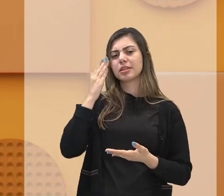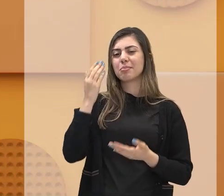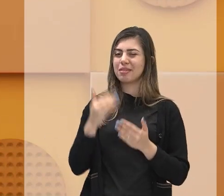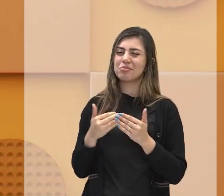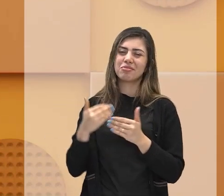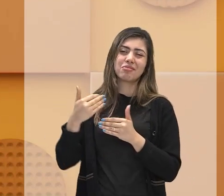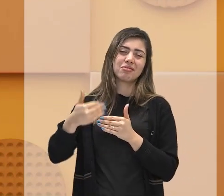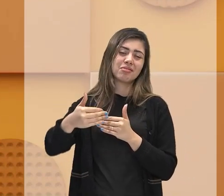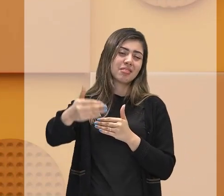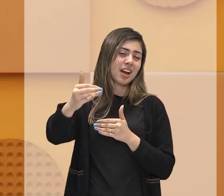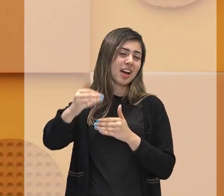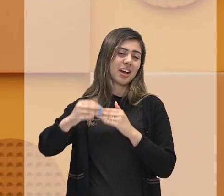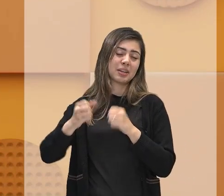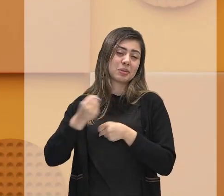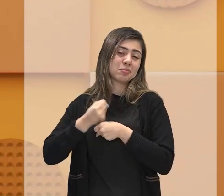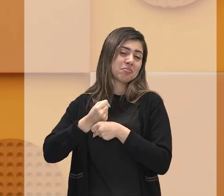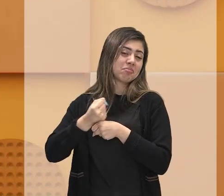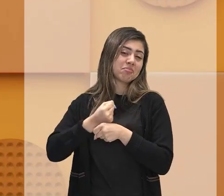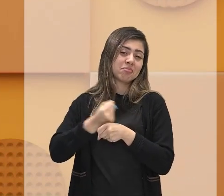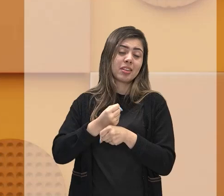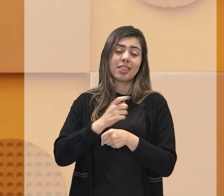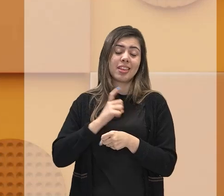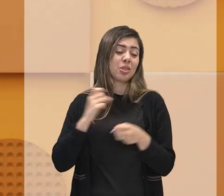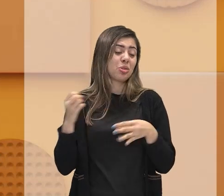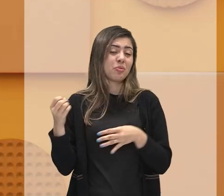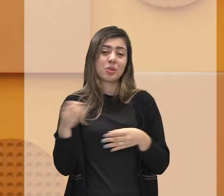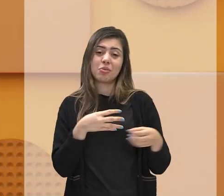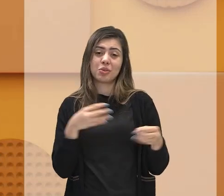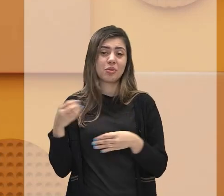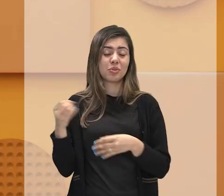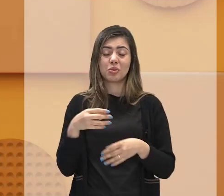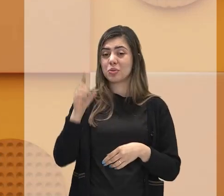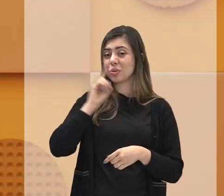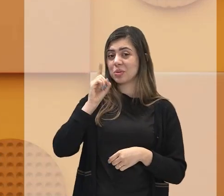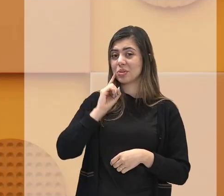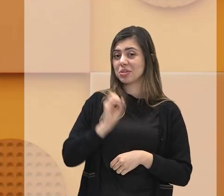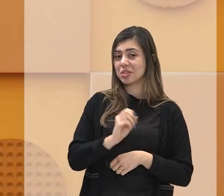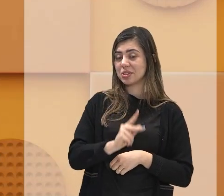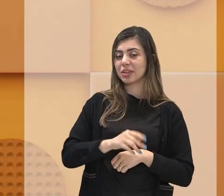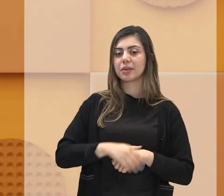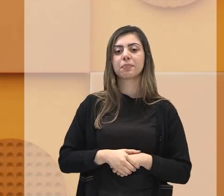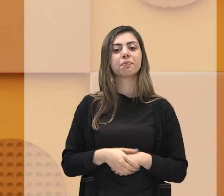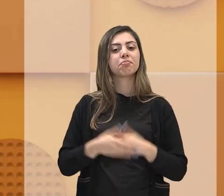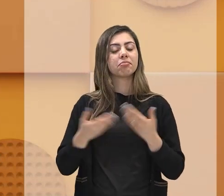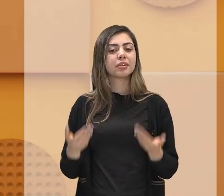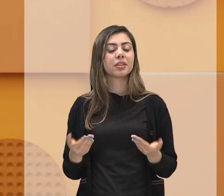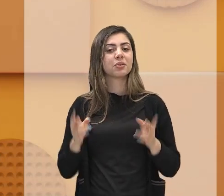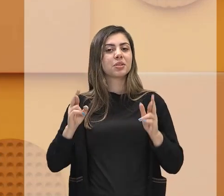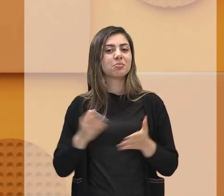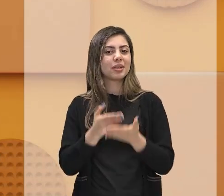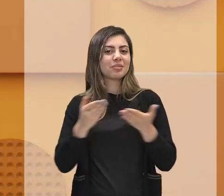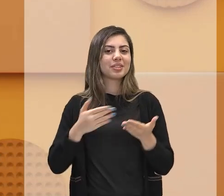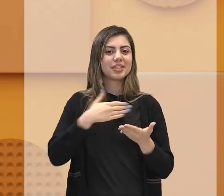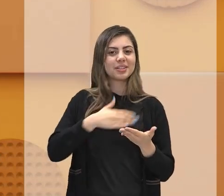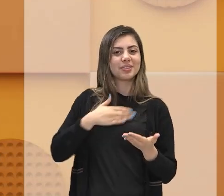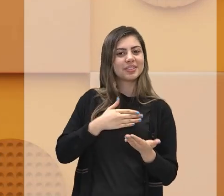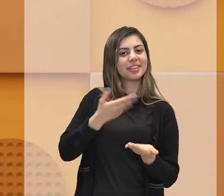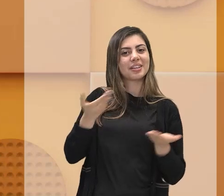vai continuar existindo e progredindo cada vez mais, trazendo novidades para a gente todos os dias. Tá bom? E eu